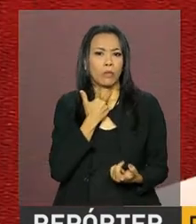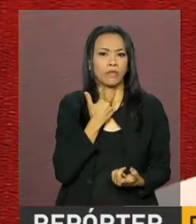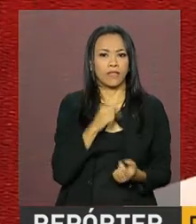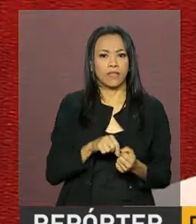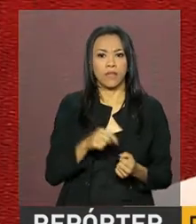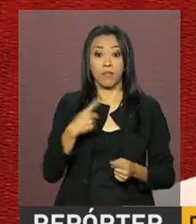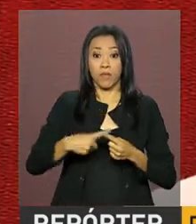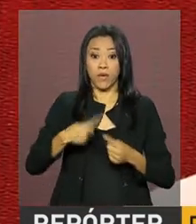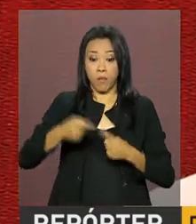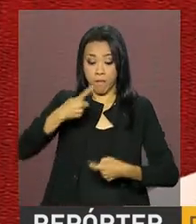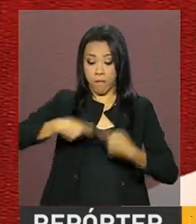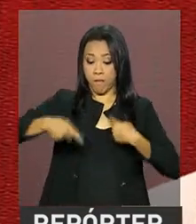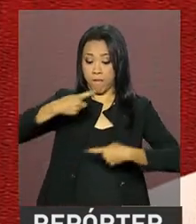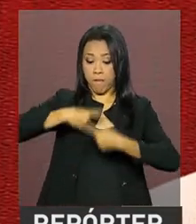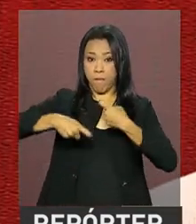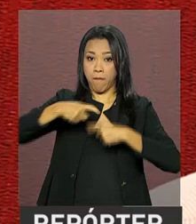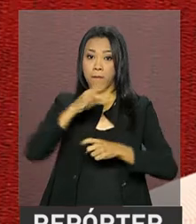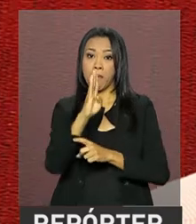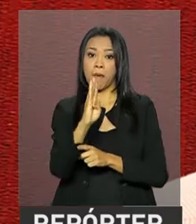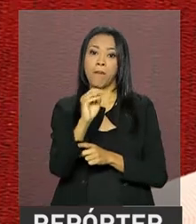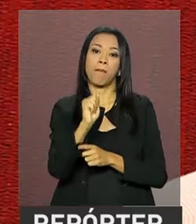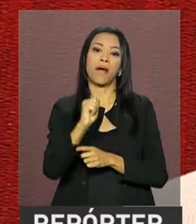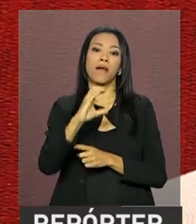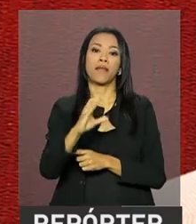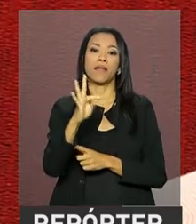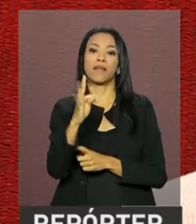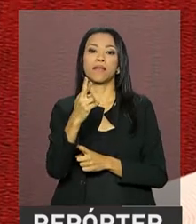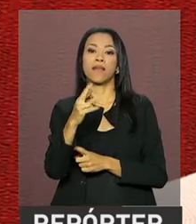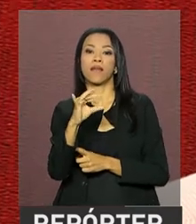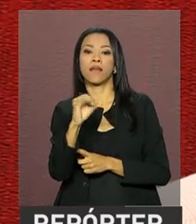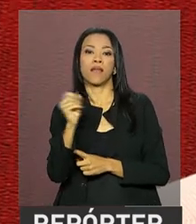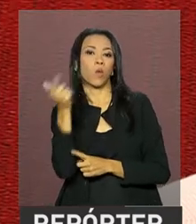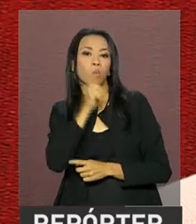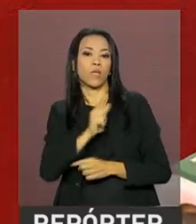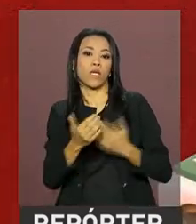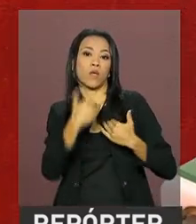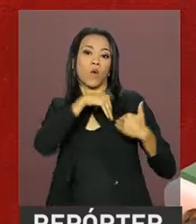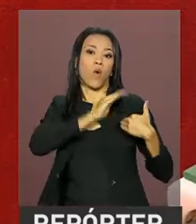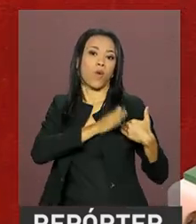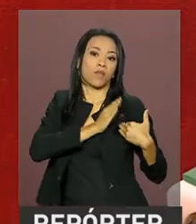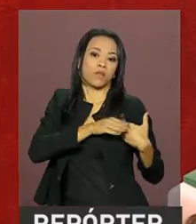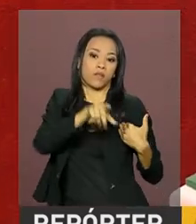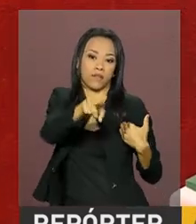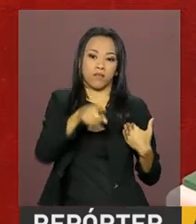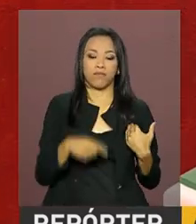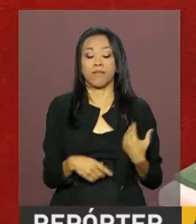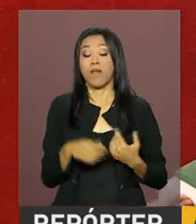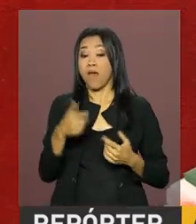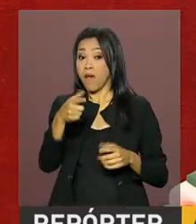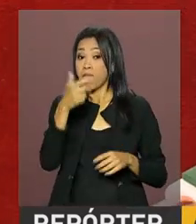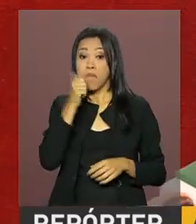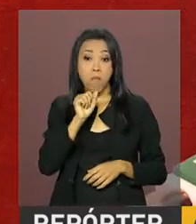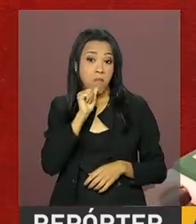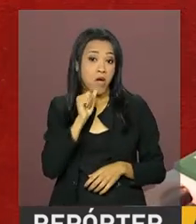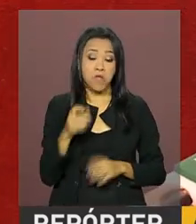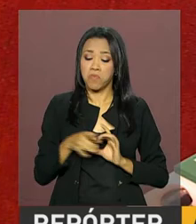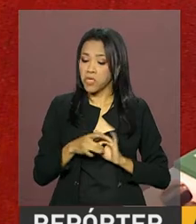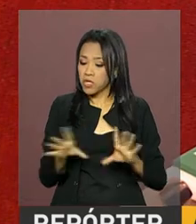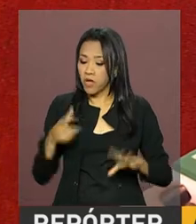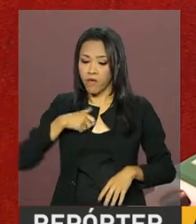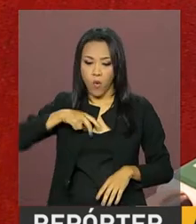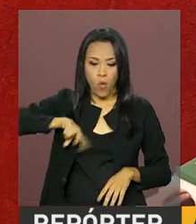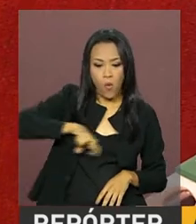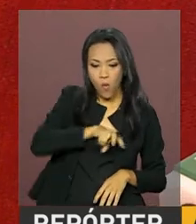chegou ao coração ainda estão frescas na memória da pequena ana júlia 1 e mãe deixa eu corri porque